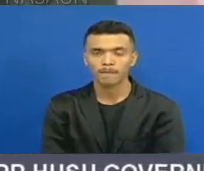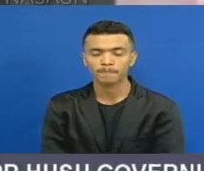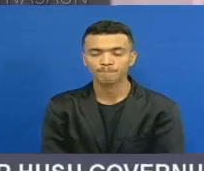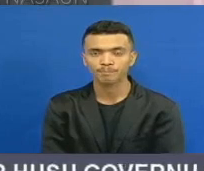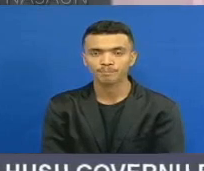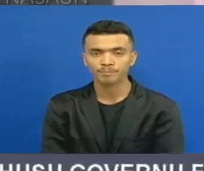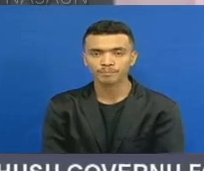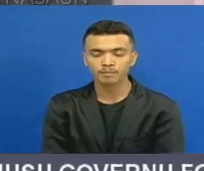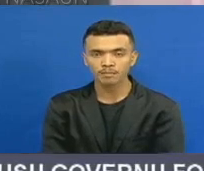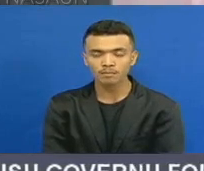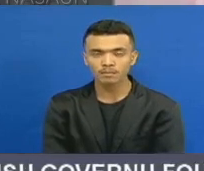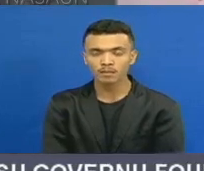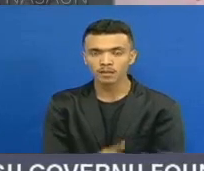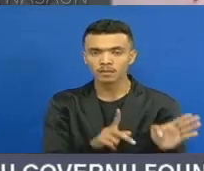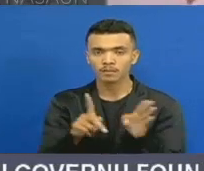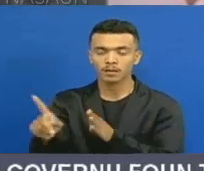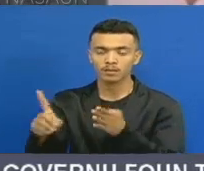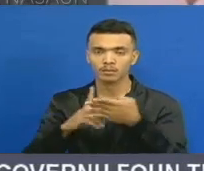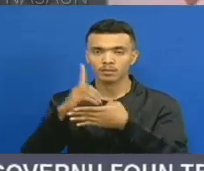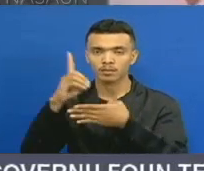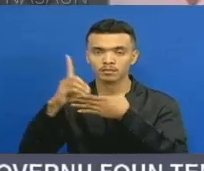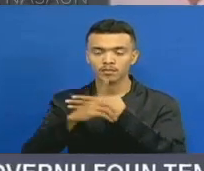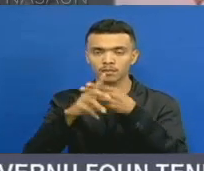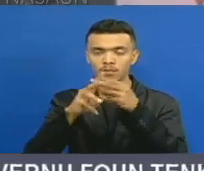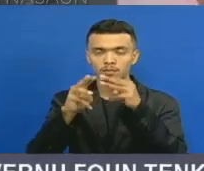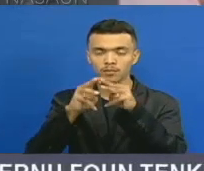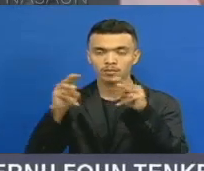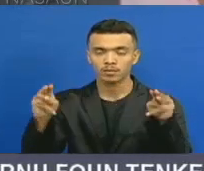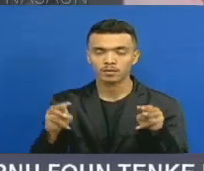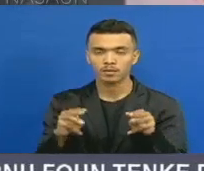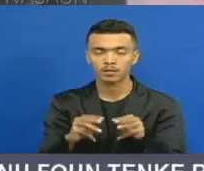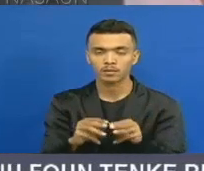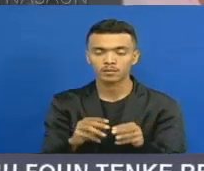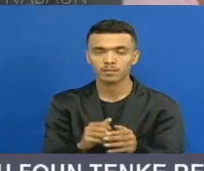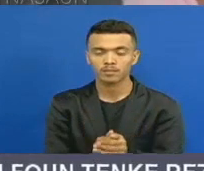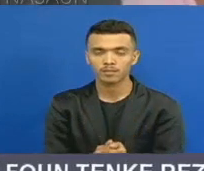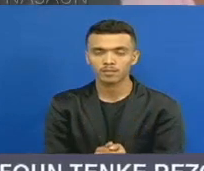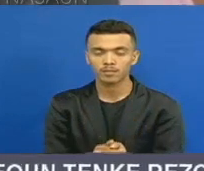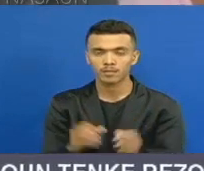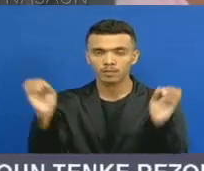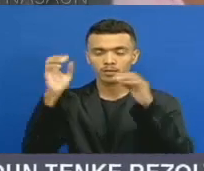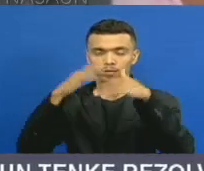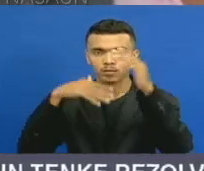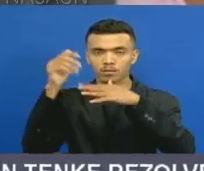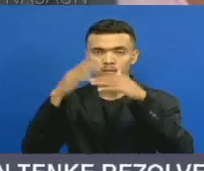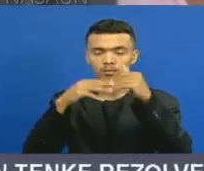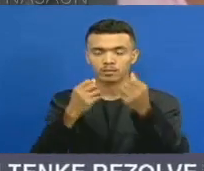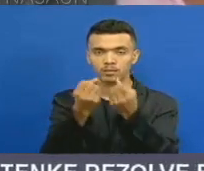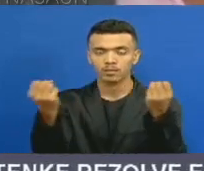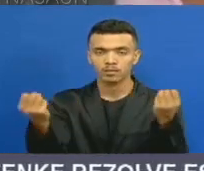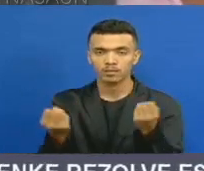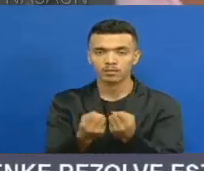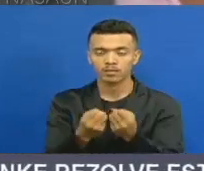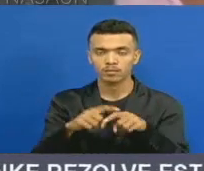de PDIM, Planeamento de Desenvolvimento Integrado Municipal. Nós vemos que lá você construiu a sede de suco, né? Nós vemos construir a sede